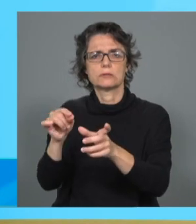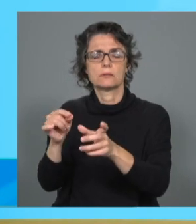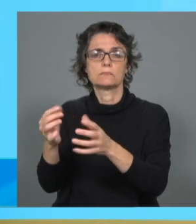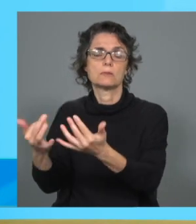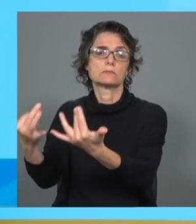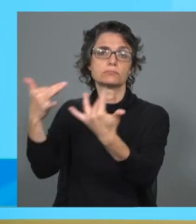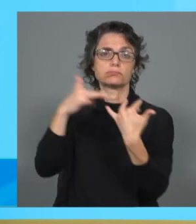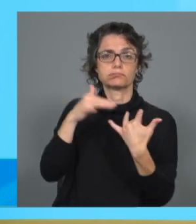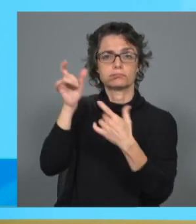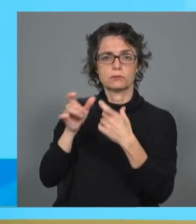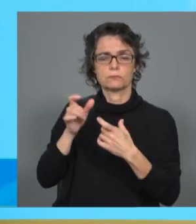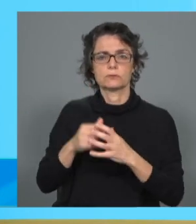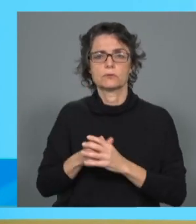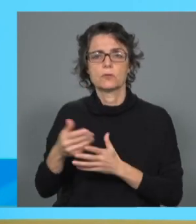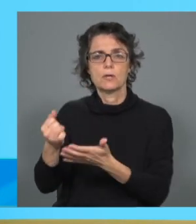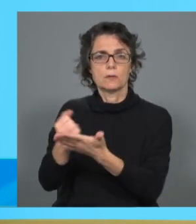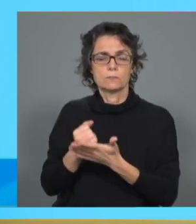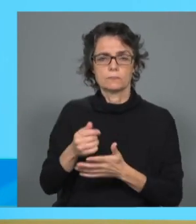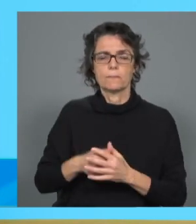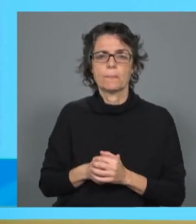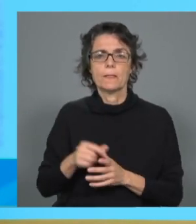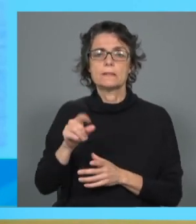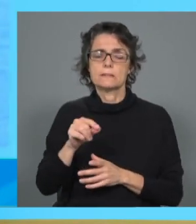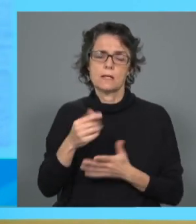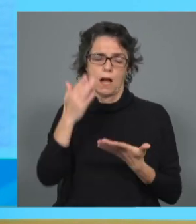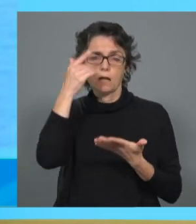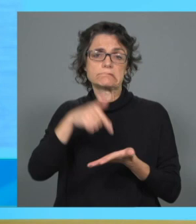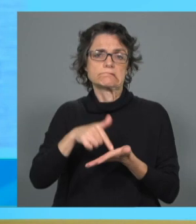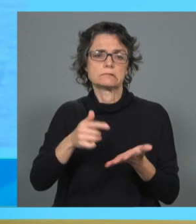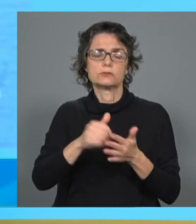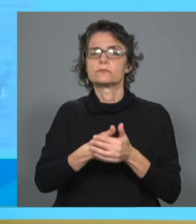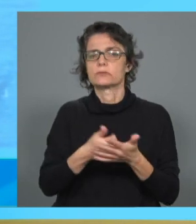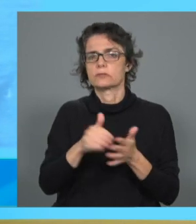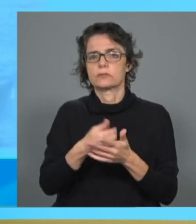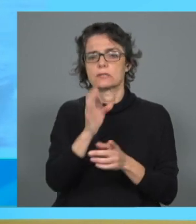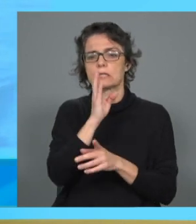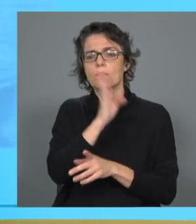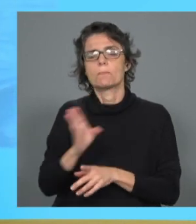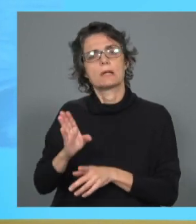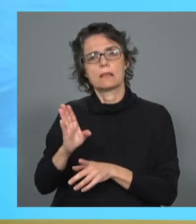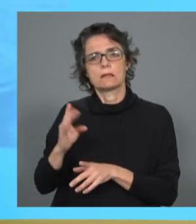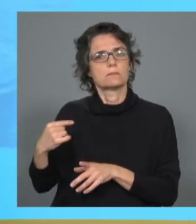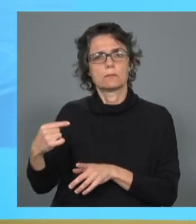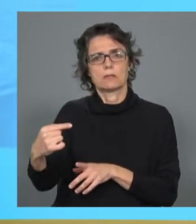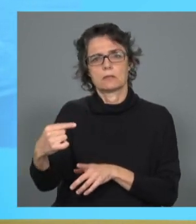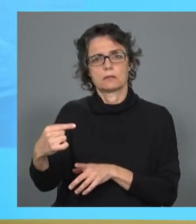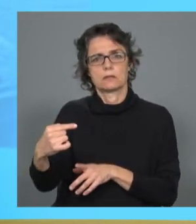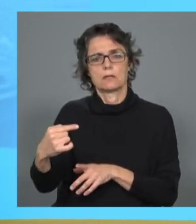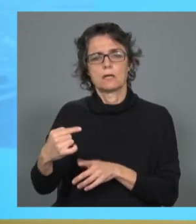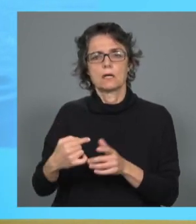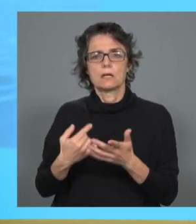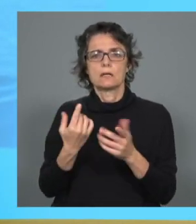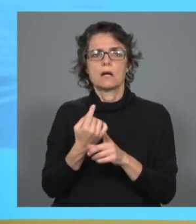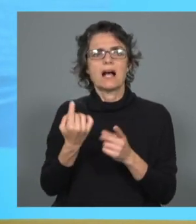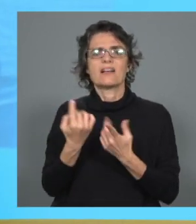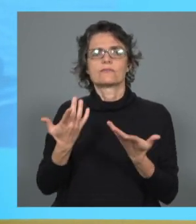Evangelho, não é? Nós vivermos uma fé prática, não é? Termos gestos de amor concreto, que é uma coisa que às vezes é difícil nós conseguirmos passar